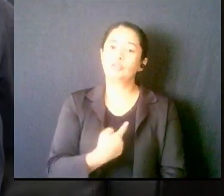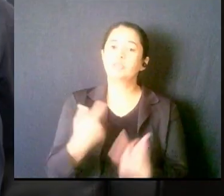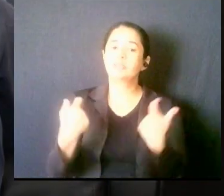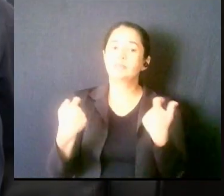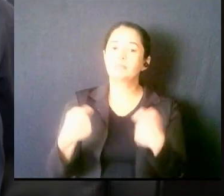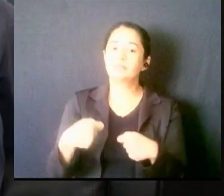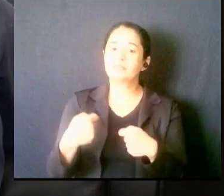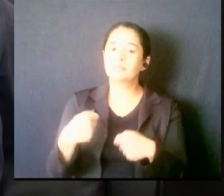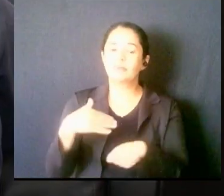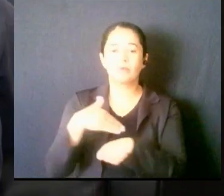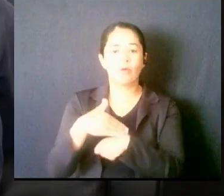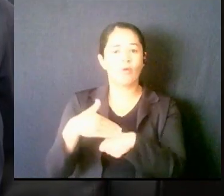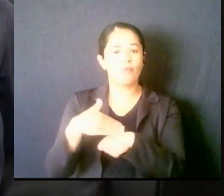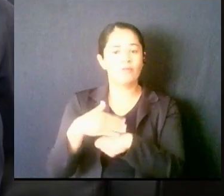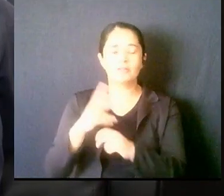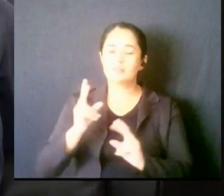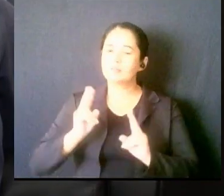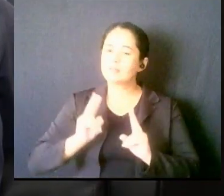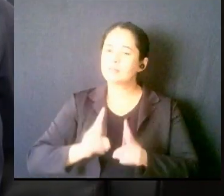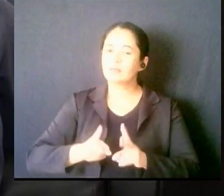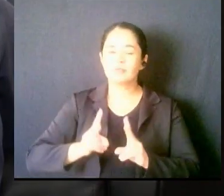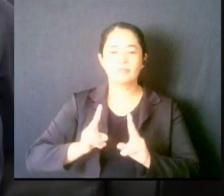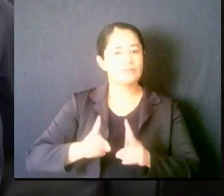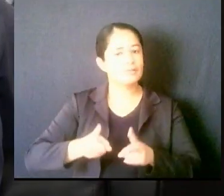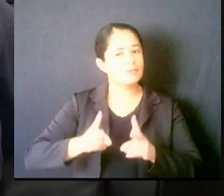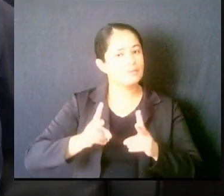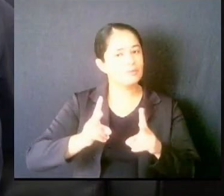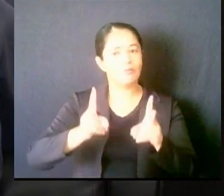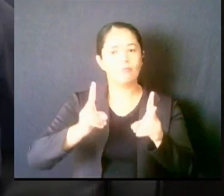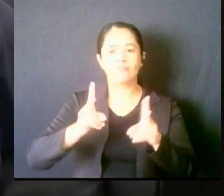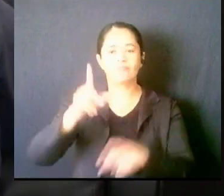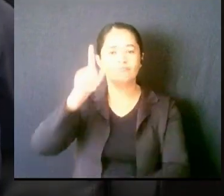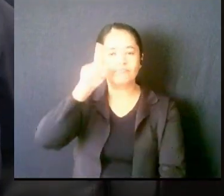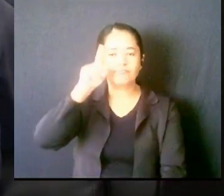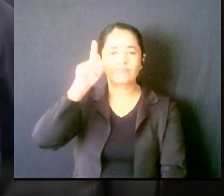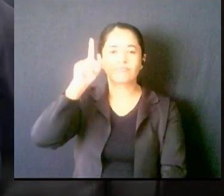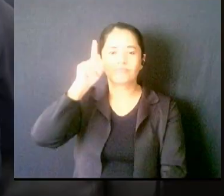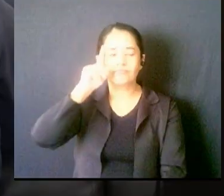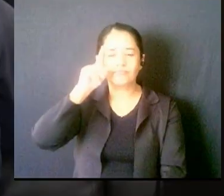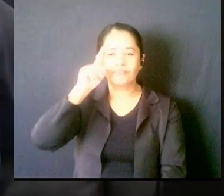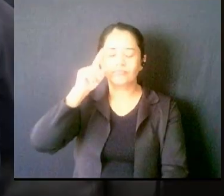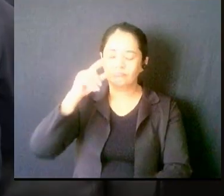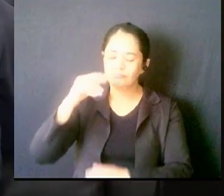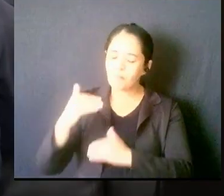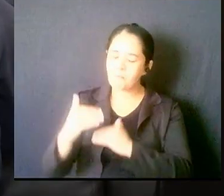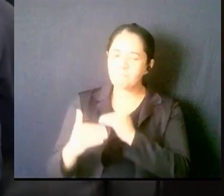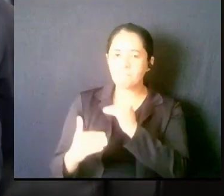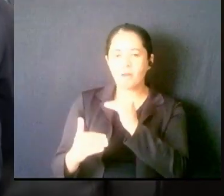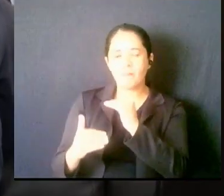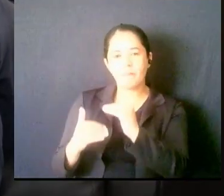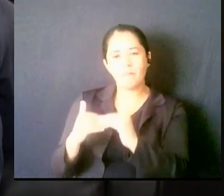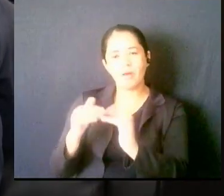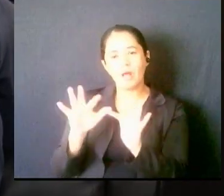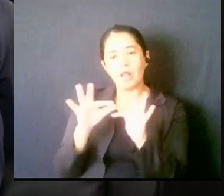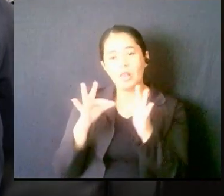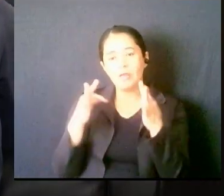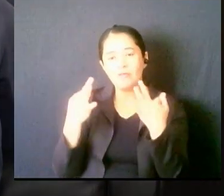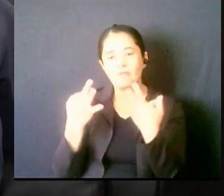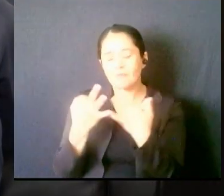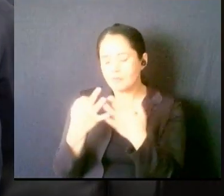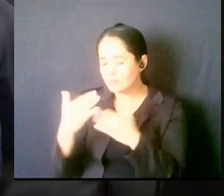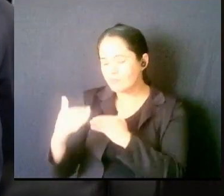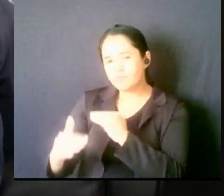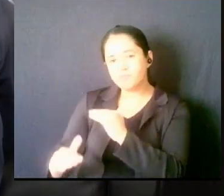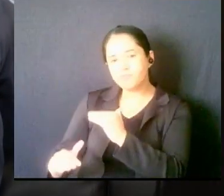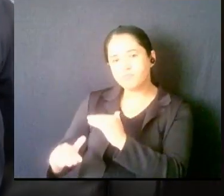em todo momento, na construção da família, na criação dessa família, na